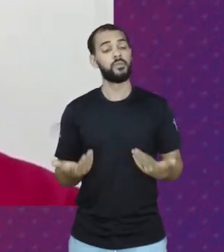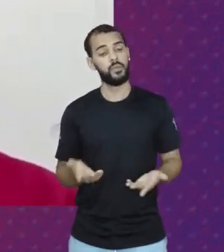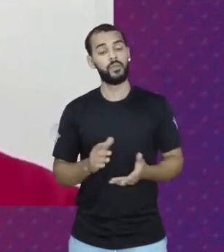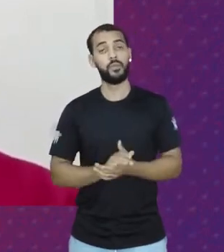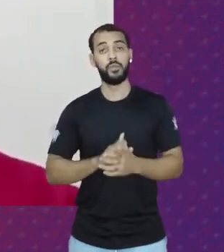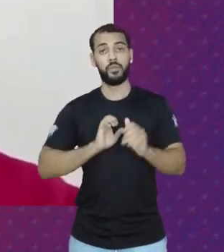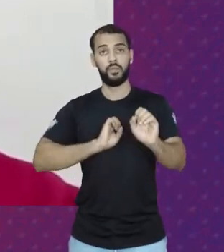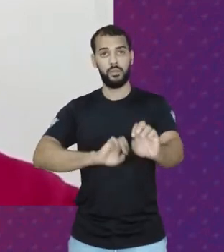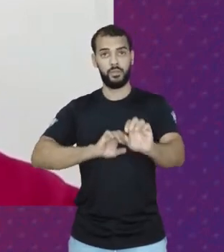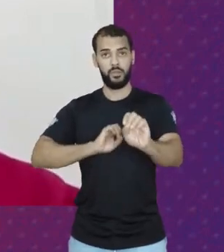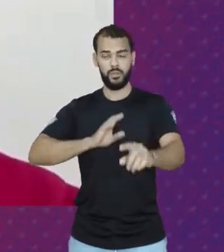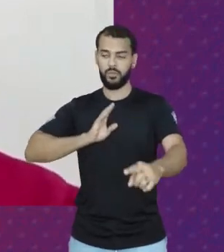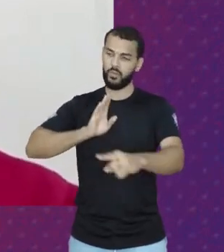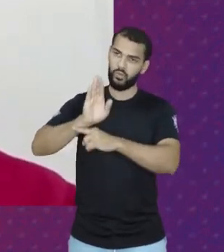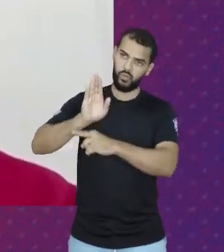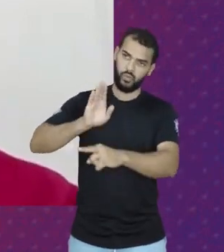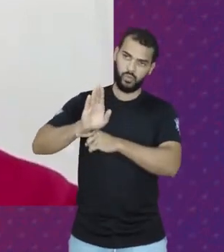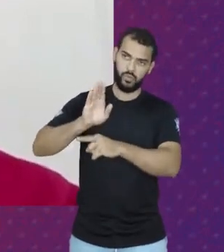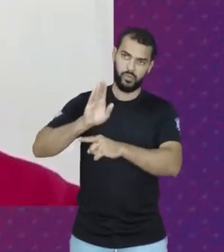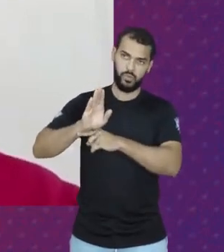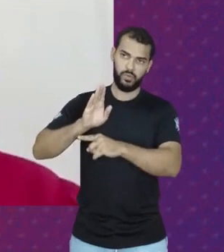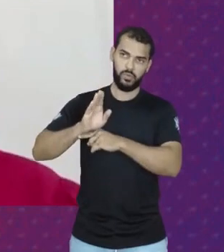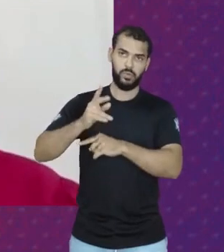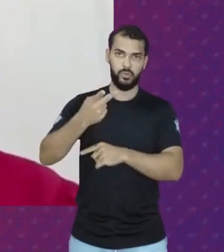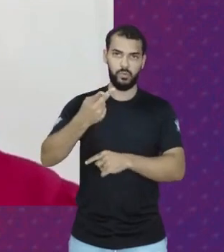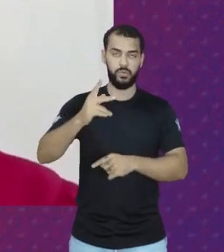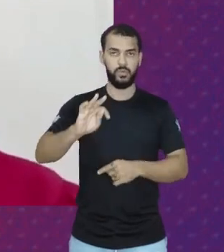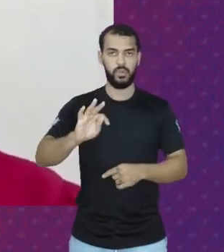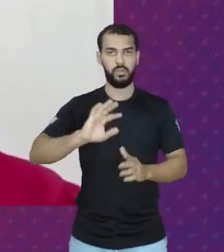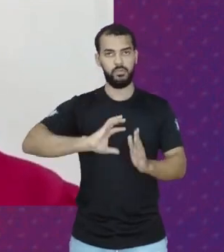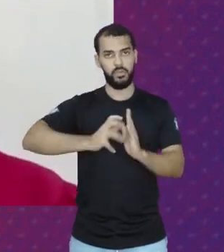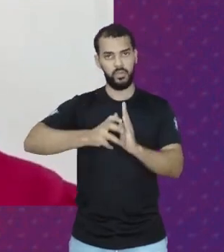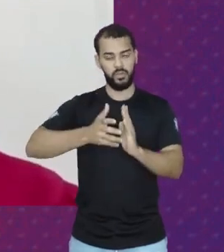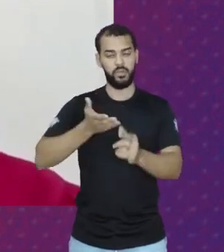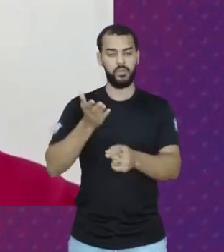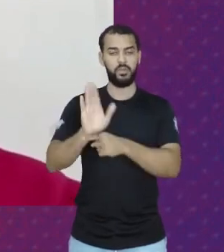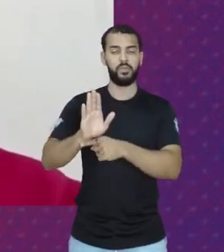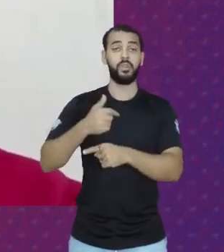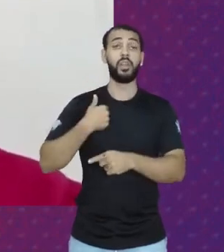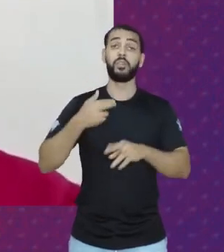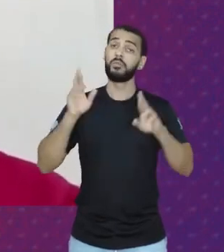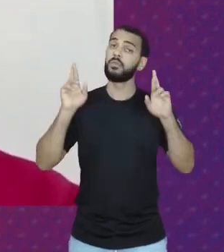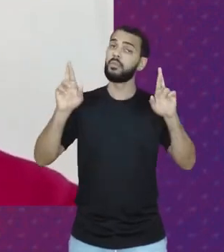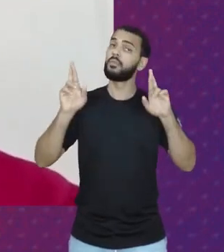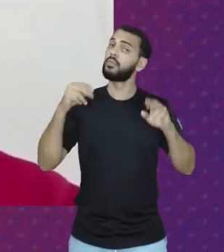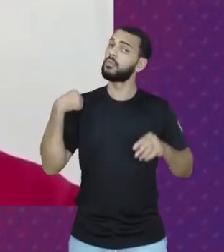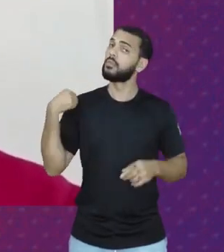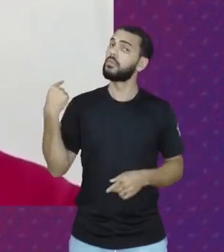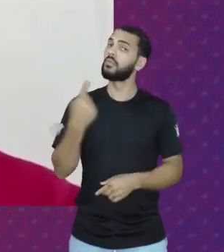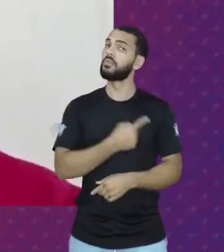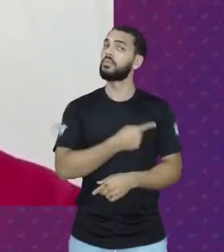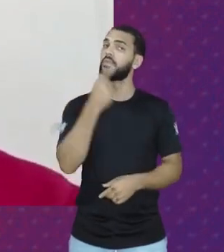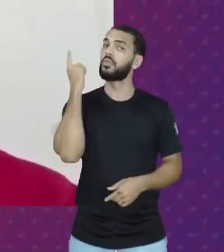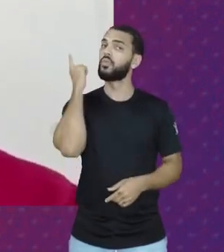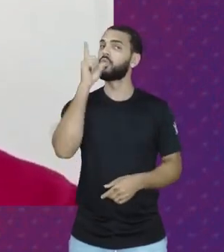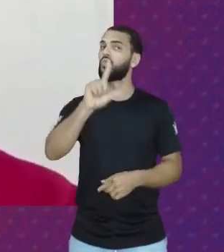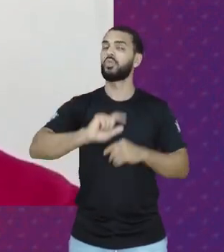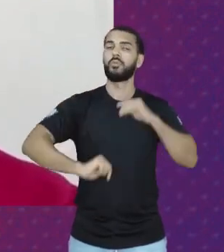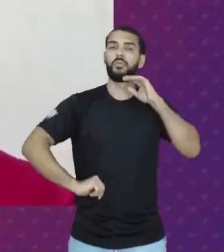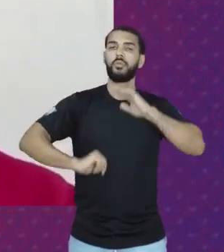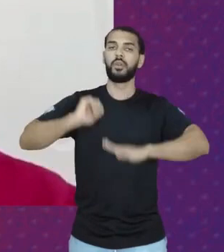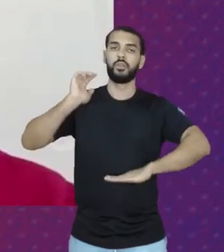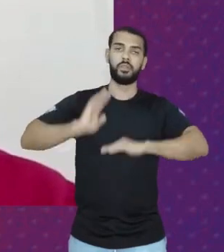que contribuir com o partido, muito. Eu espero que a gente consiga colocar na